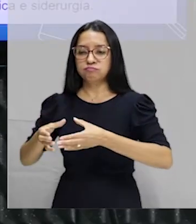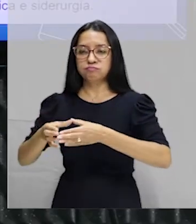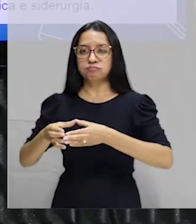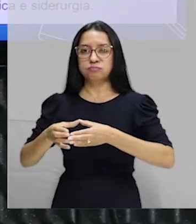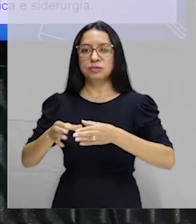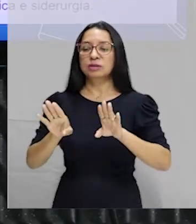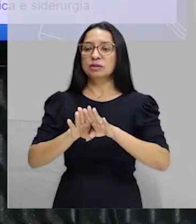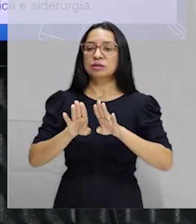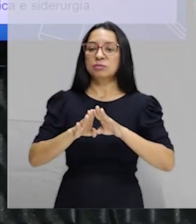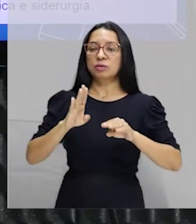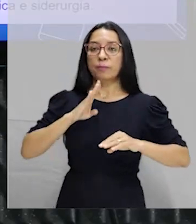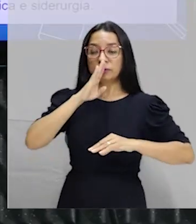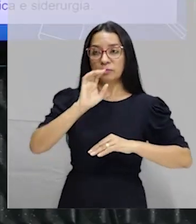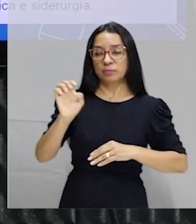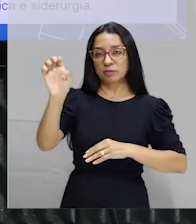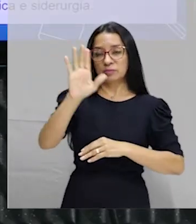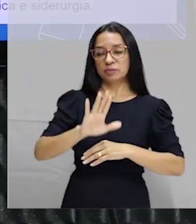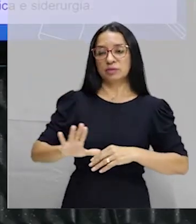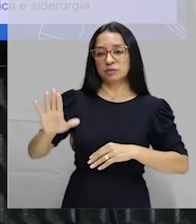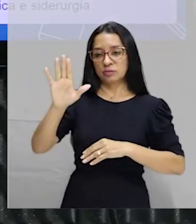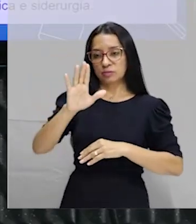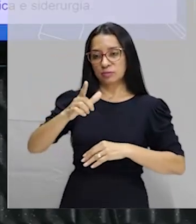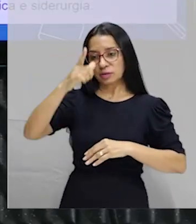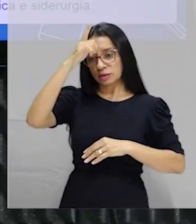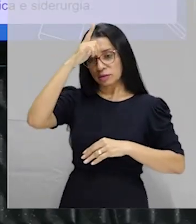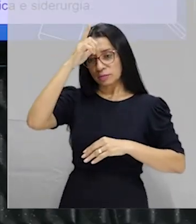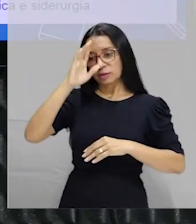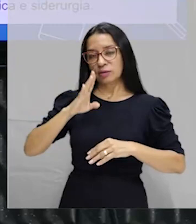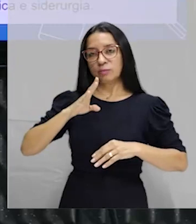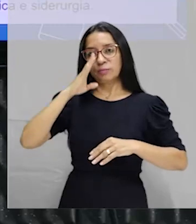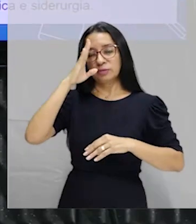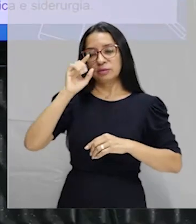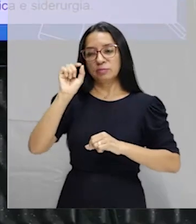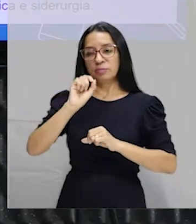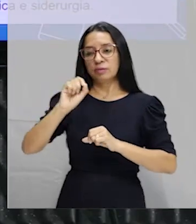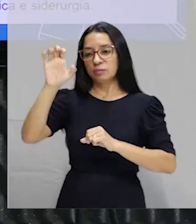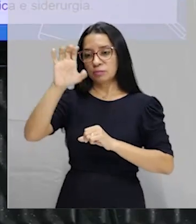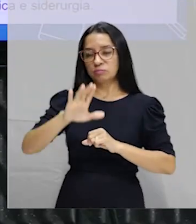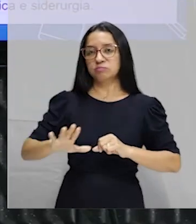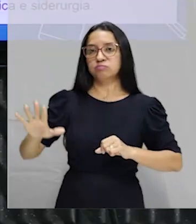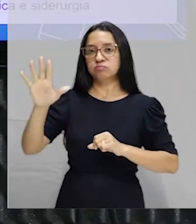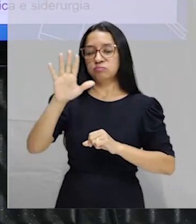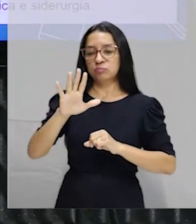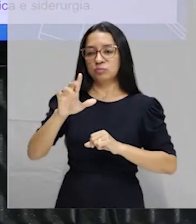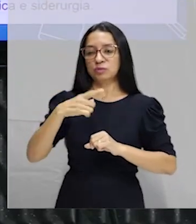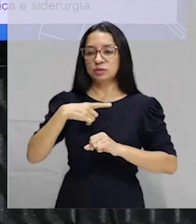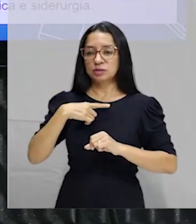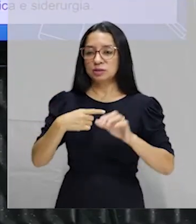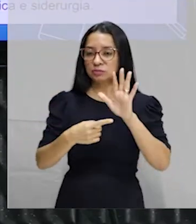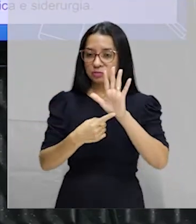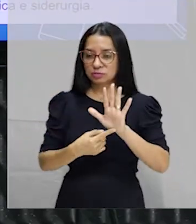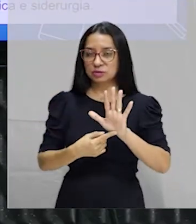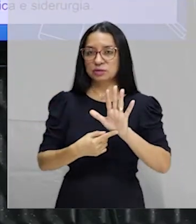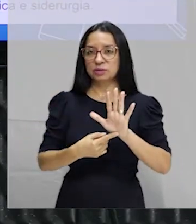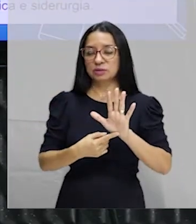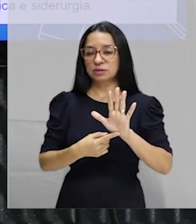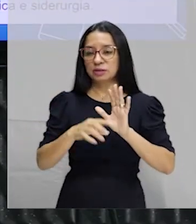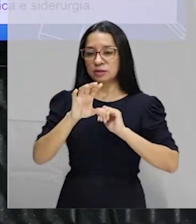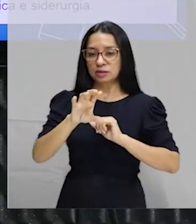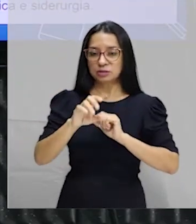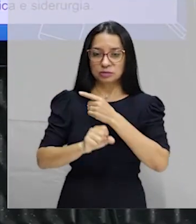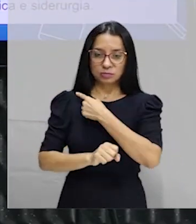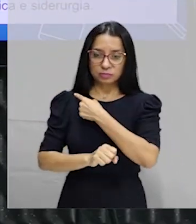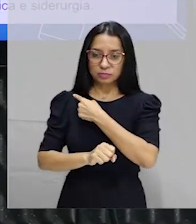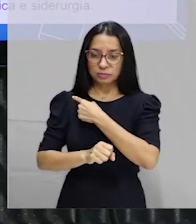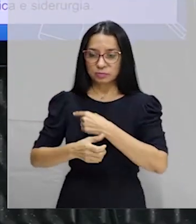galera, tá certo? A Alemanha hoje é a principal economia do continente europeu e tem um destaque esta região, tá, do Vale do Ruhr,